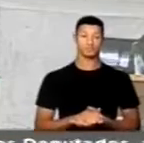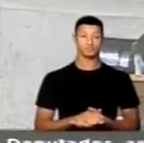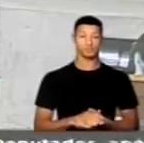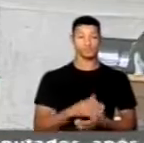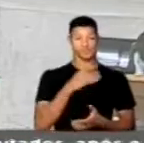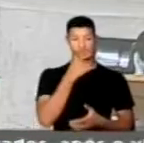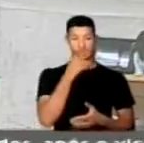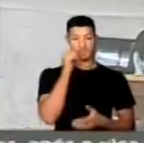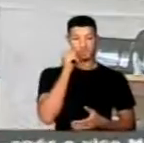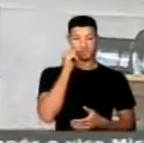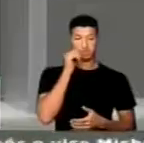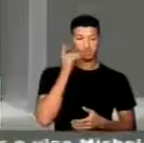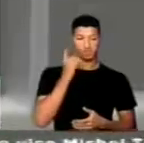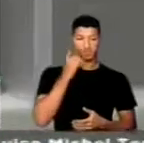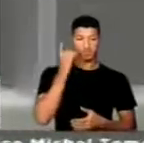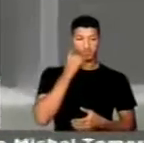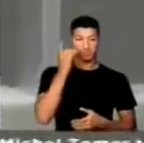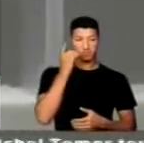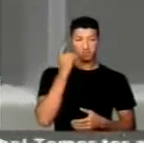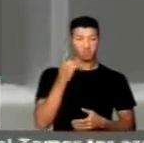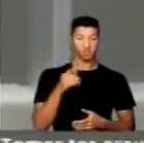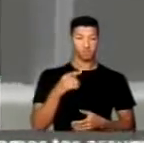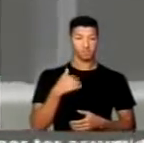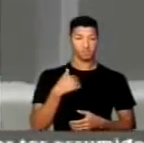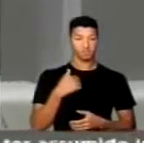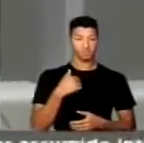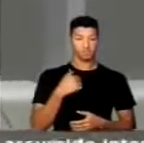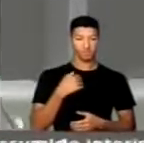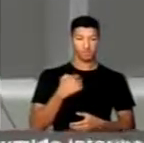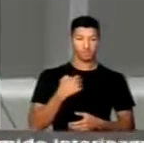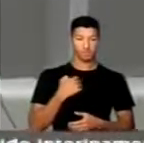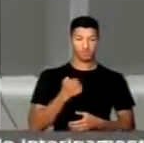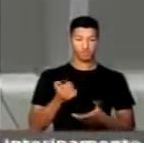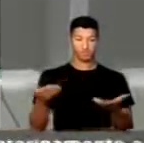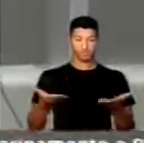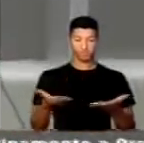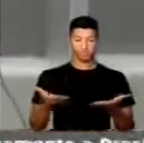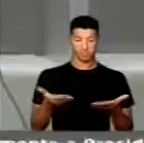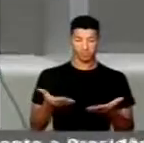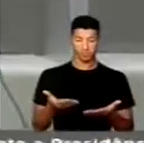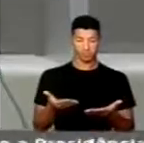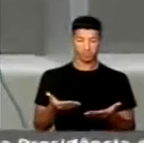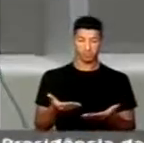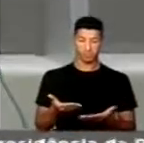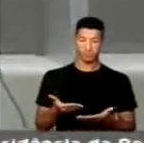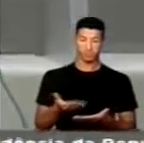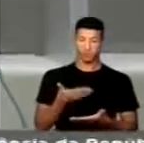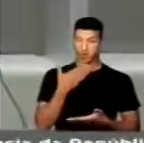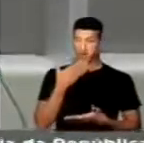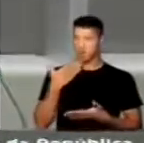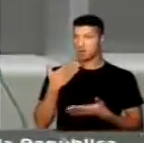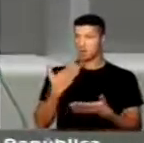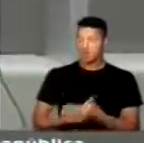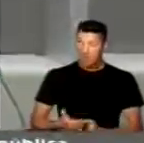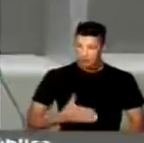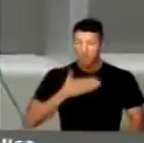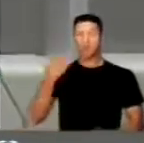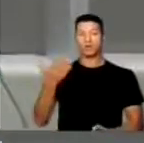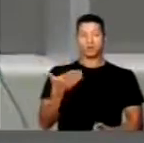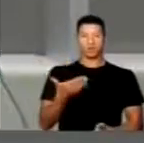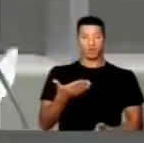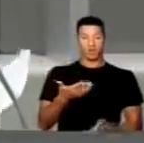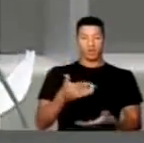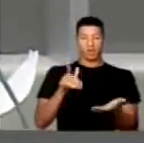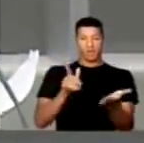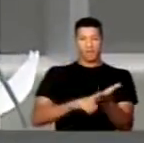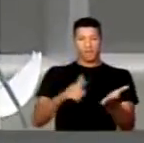caros deputados e deputadas, eu fiquei hoje muito assustada. A Folha